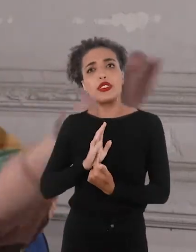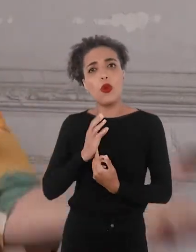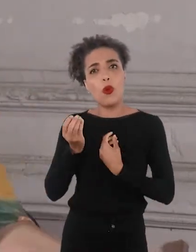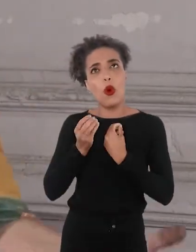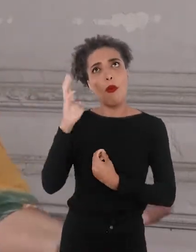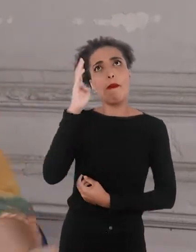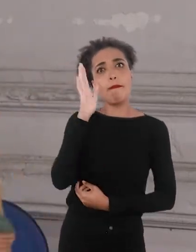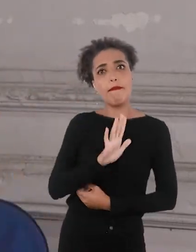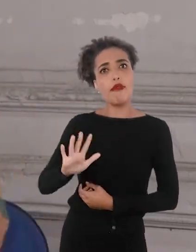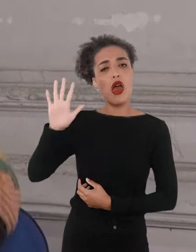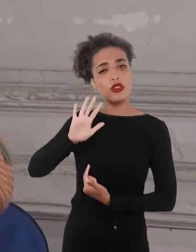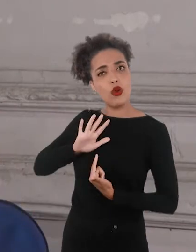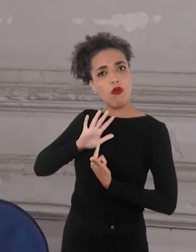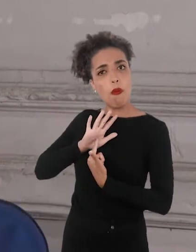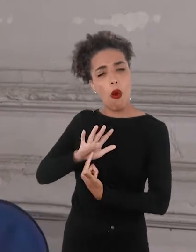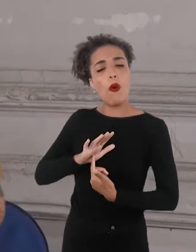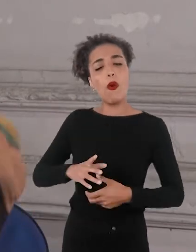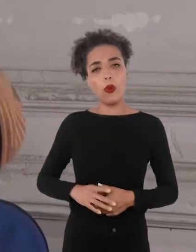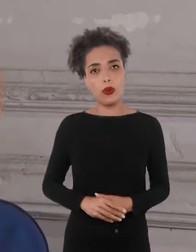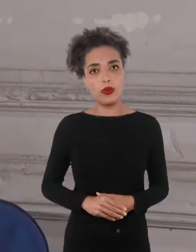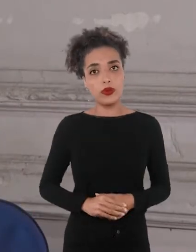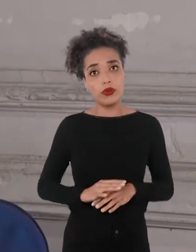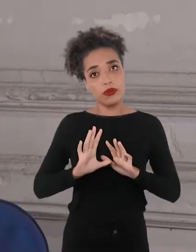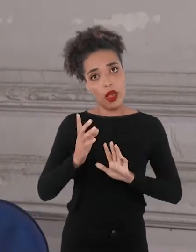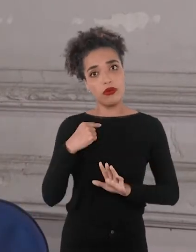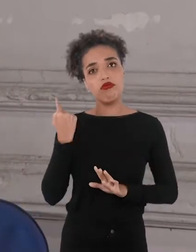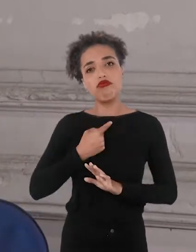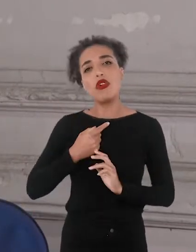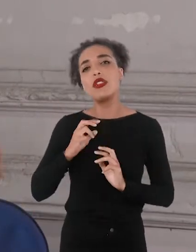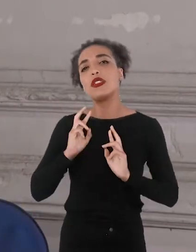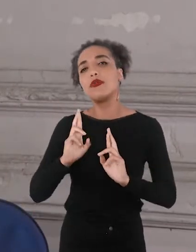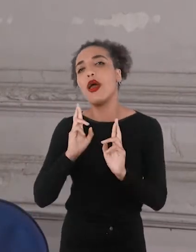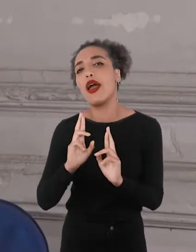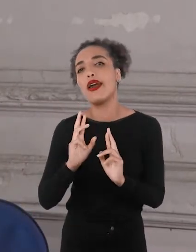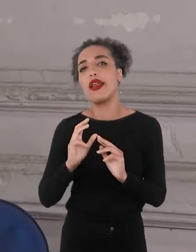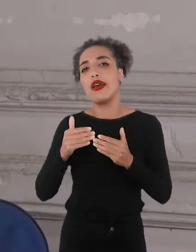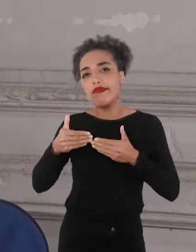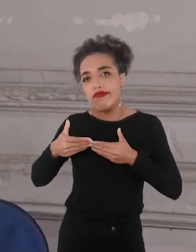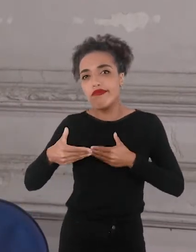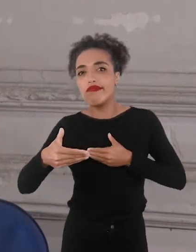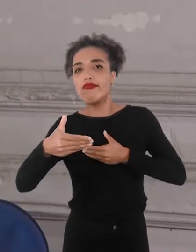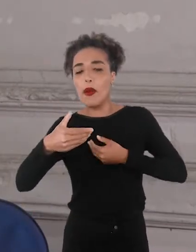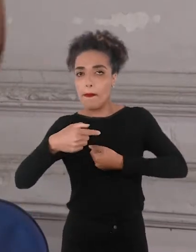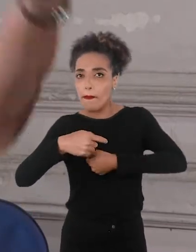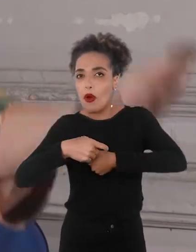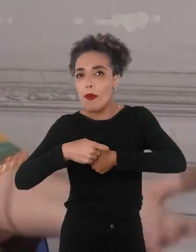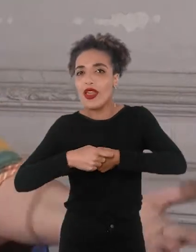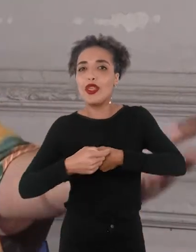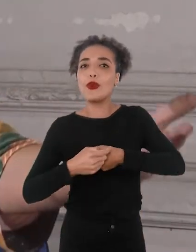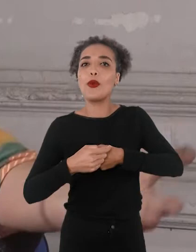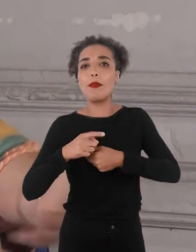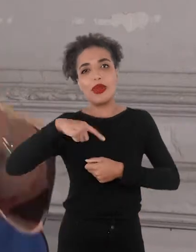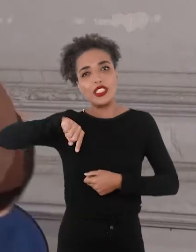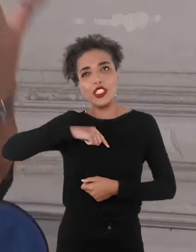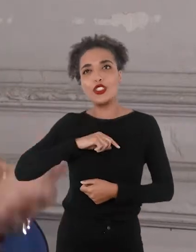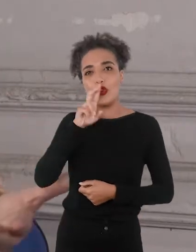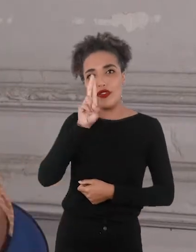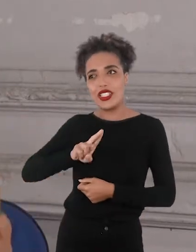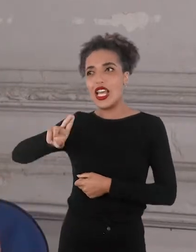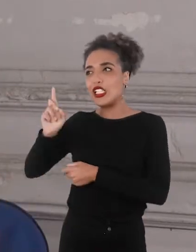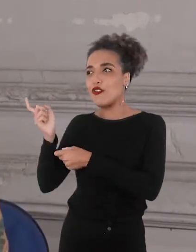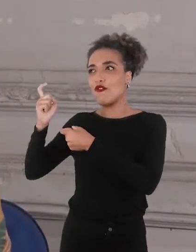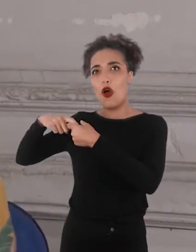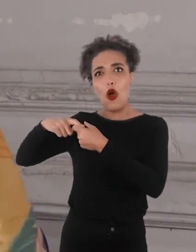verdade, como a Gisele falou ontem, mas a gente espera ter um momento em que a gente volte para cada uma das universidades e